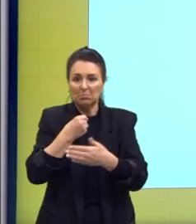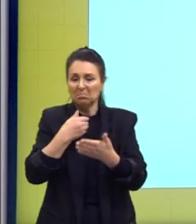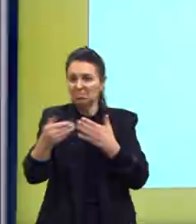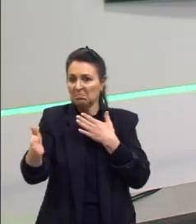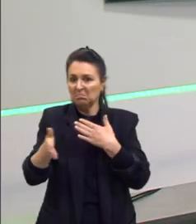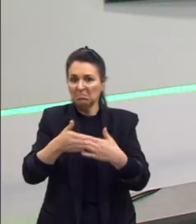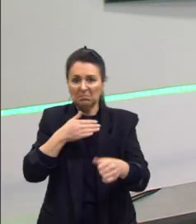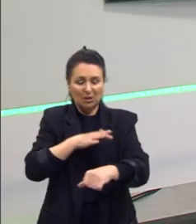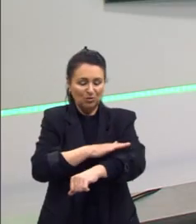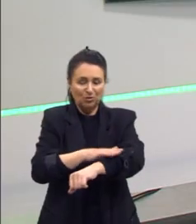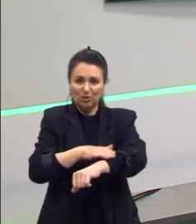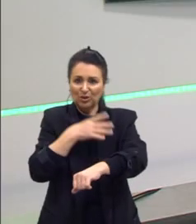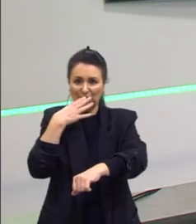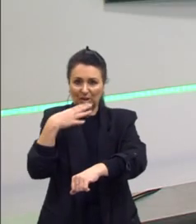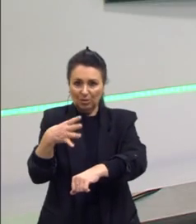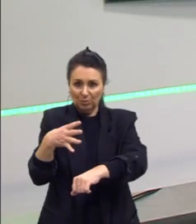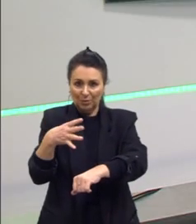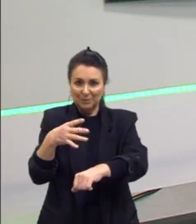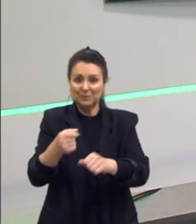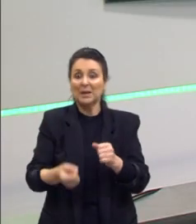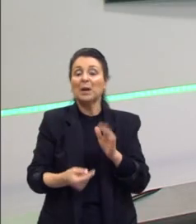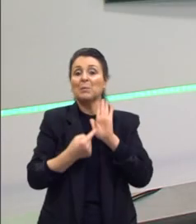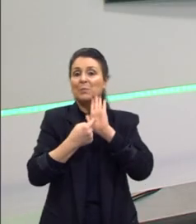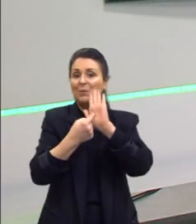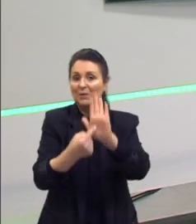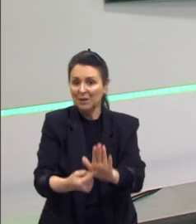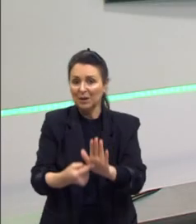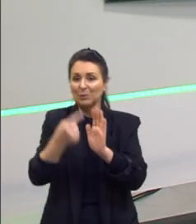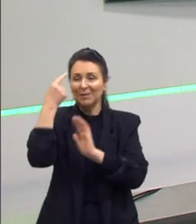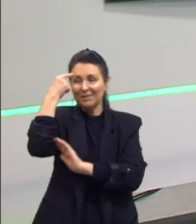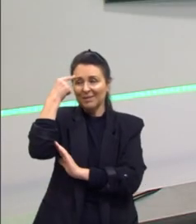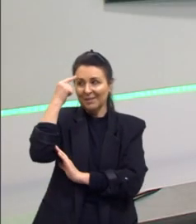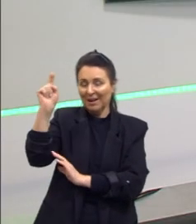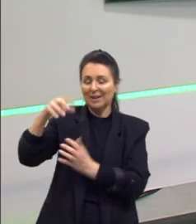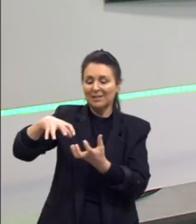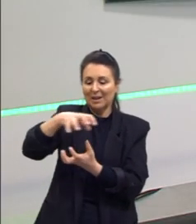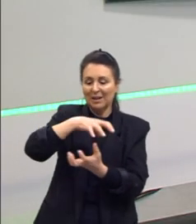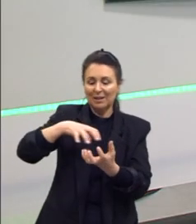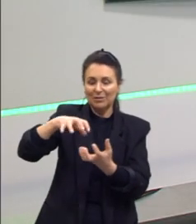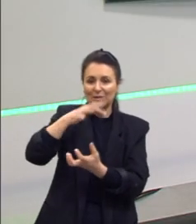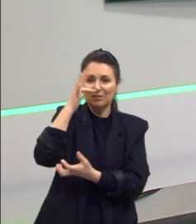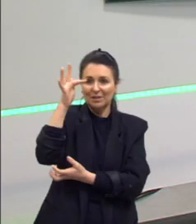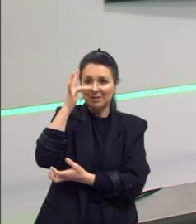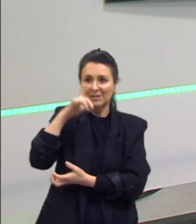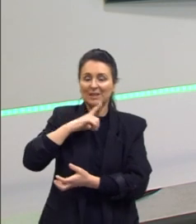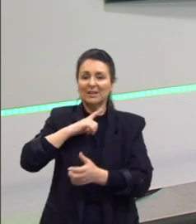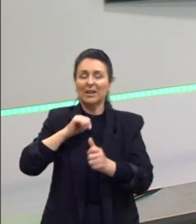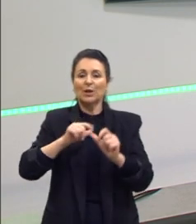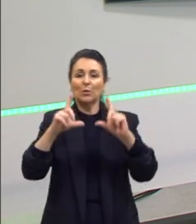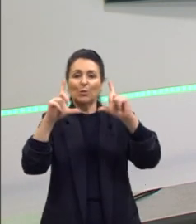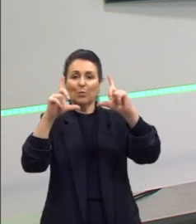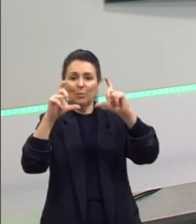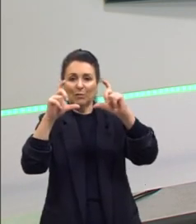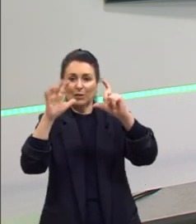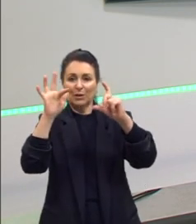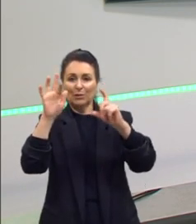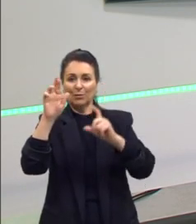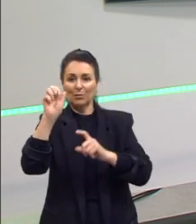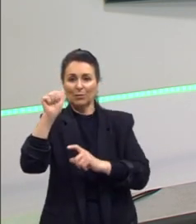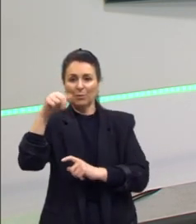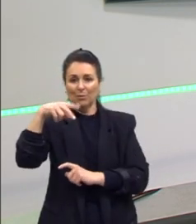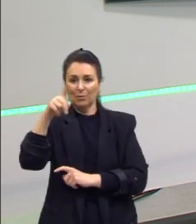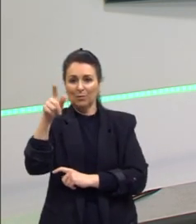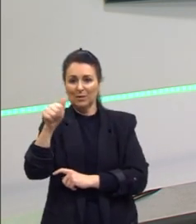qualquer emprego né levando esses ideais da Revolução Francesa adiante e também trago uma foto do Franz fanon